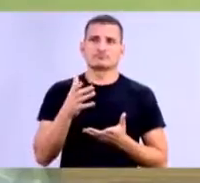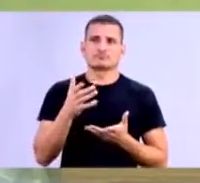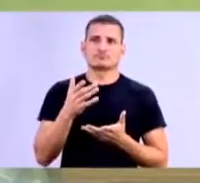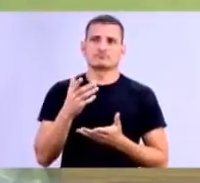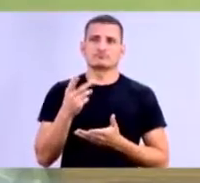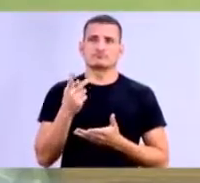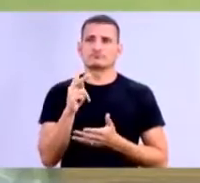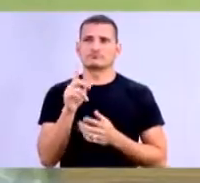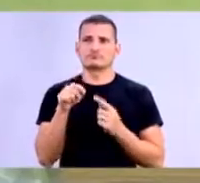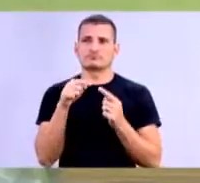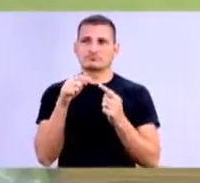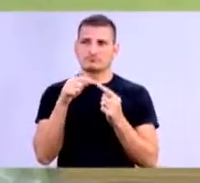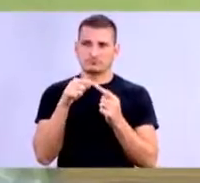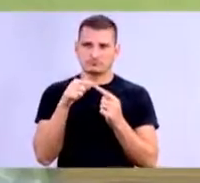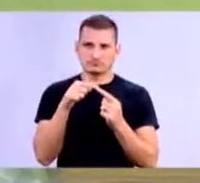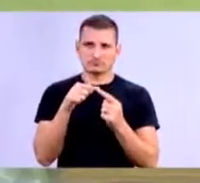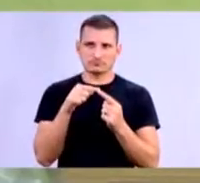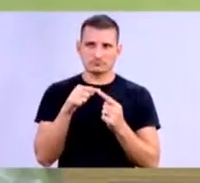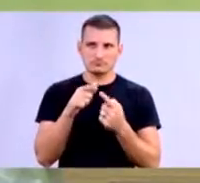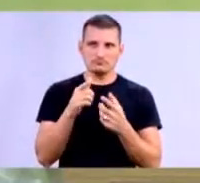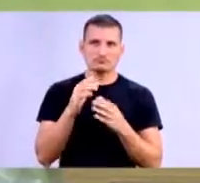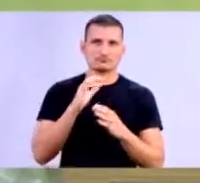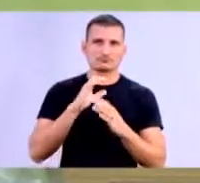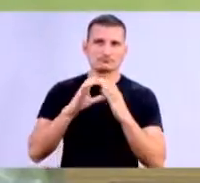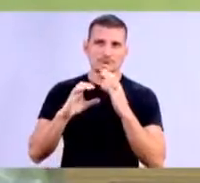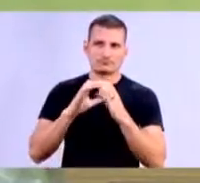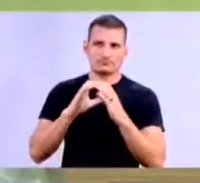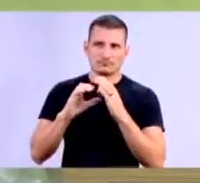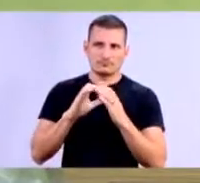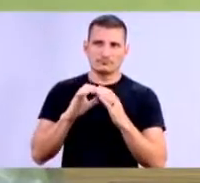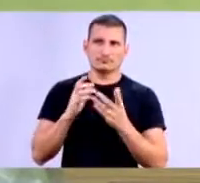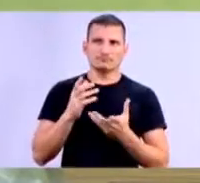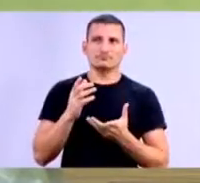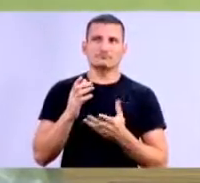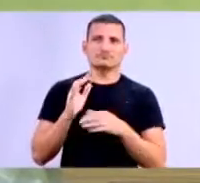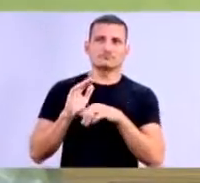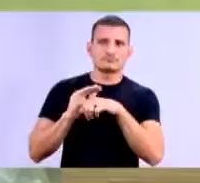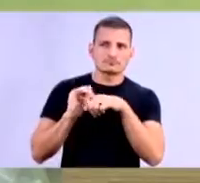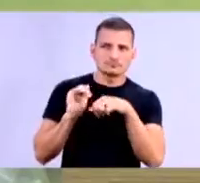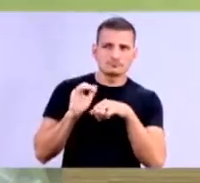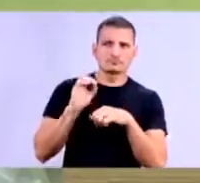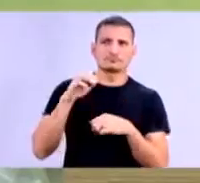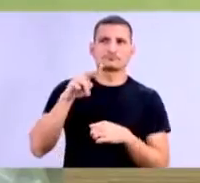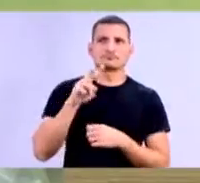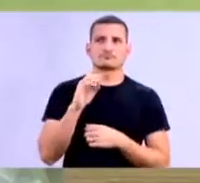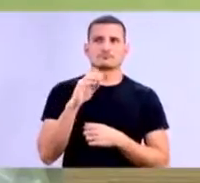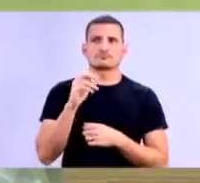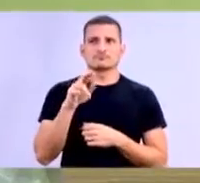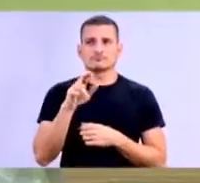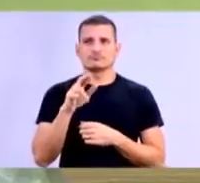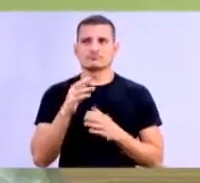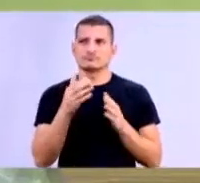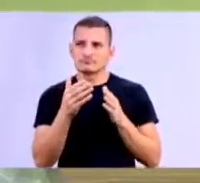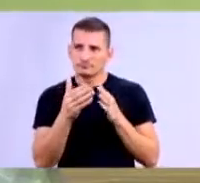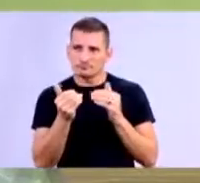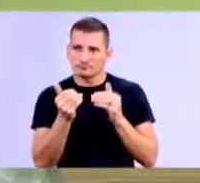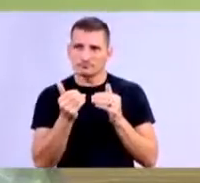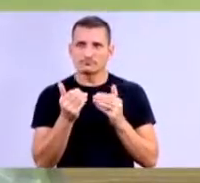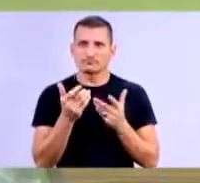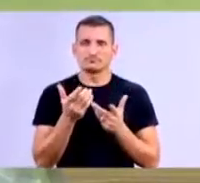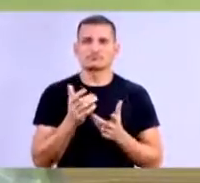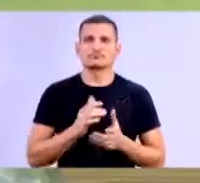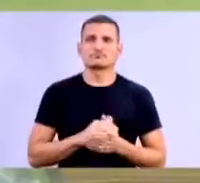alcançar o objetivo que você tinha de comunicar, de convocar, de solicitar de acordo